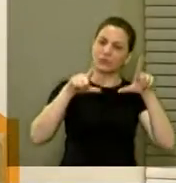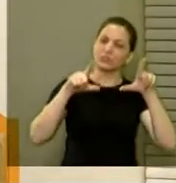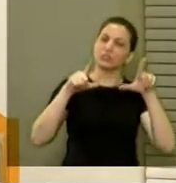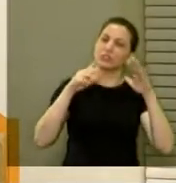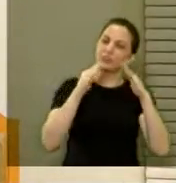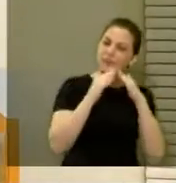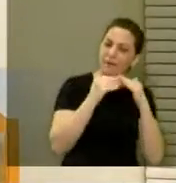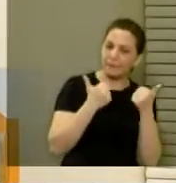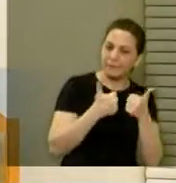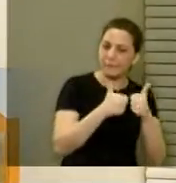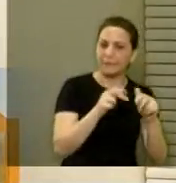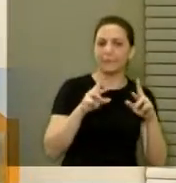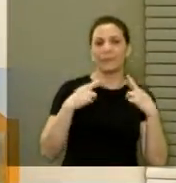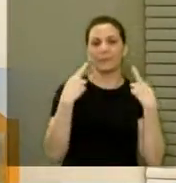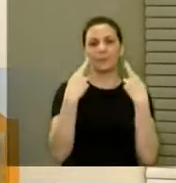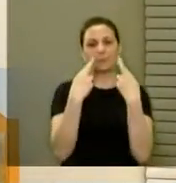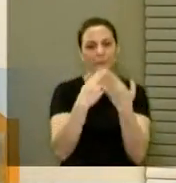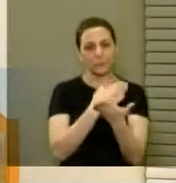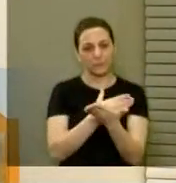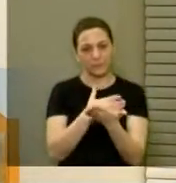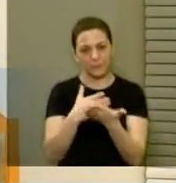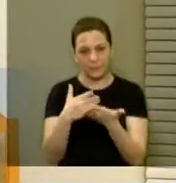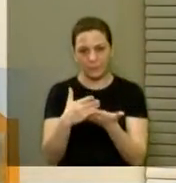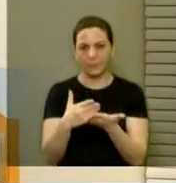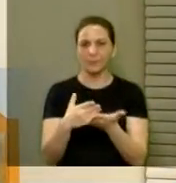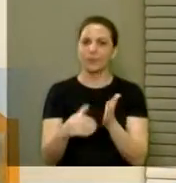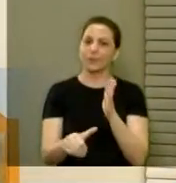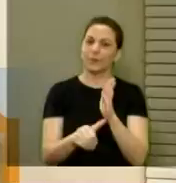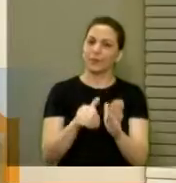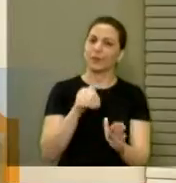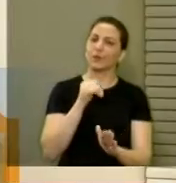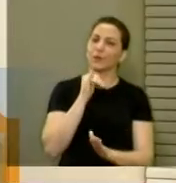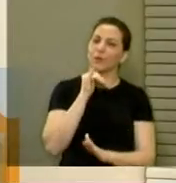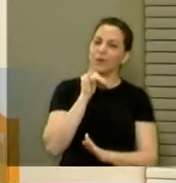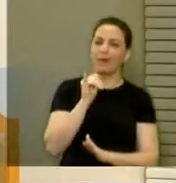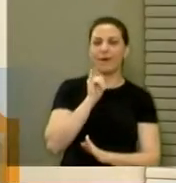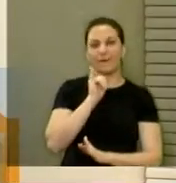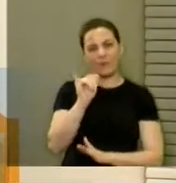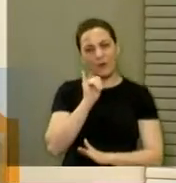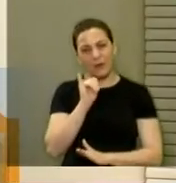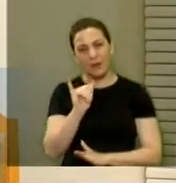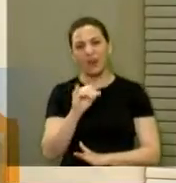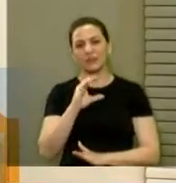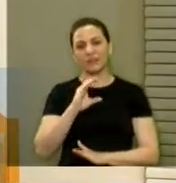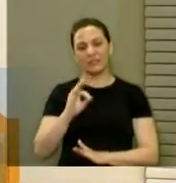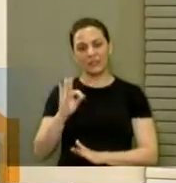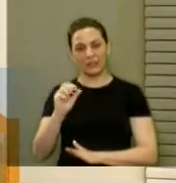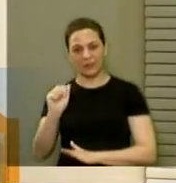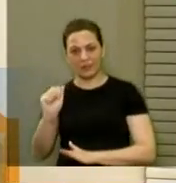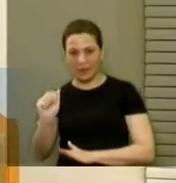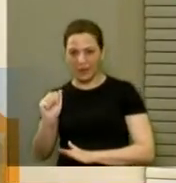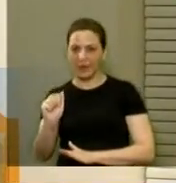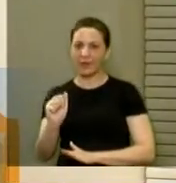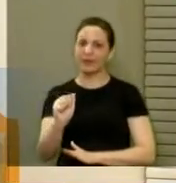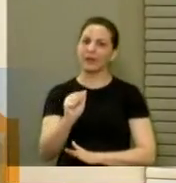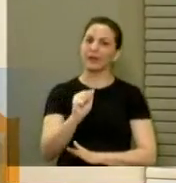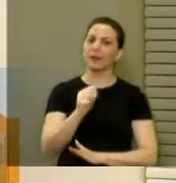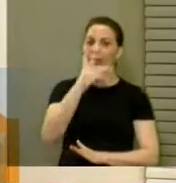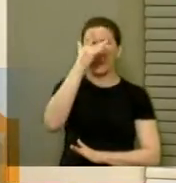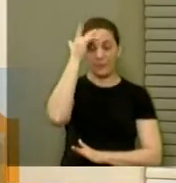inicialmente fazer um comentário em relação a companhia tróleibus araraquara o silvio prado